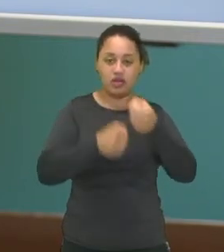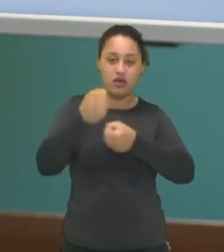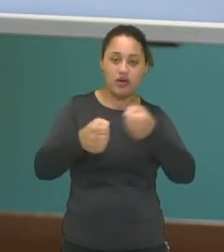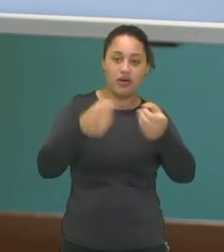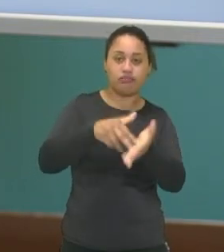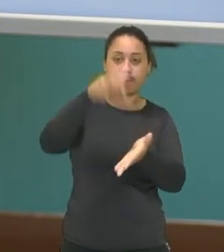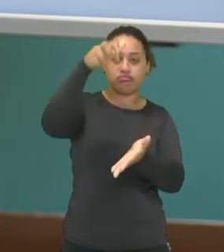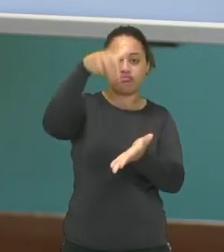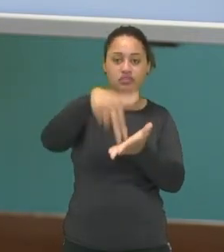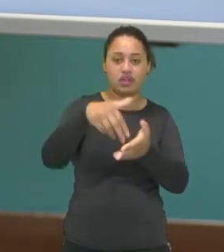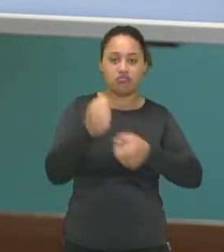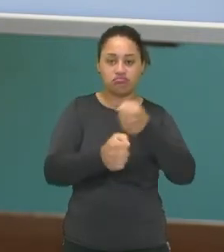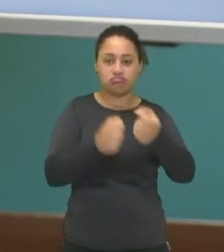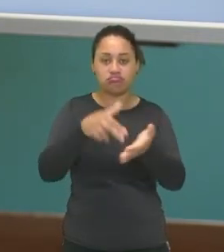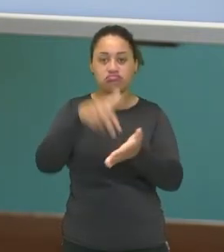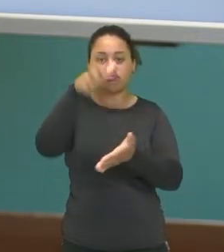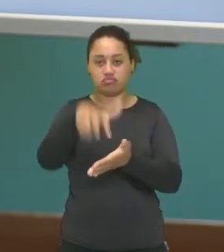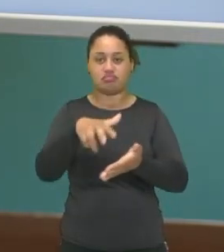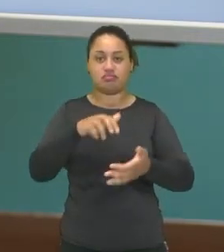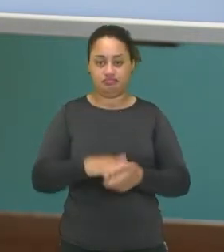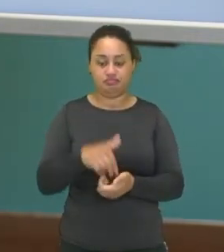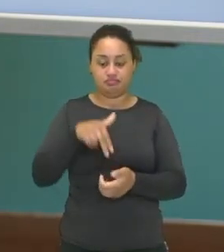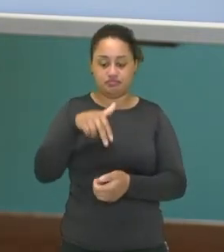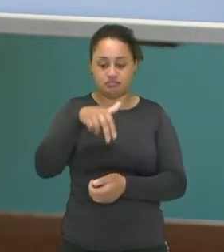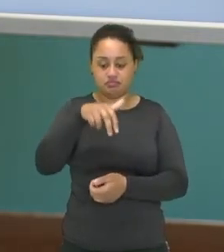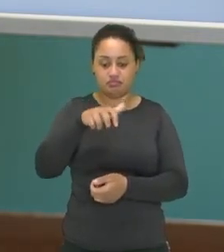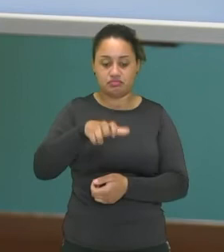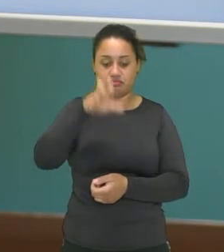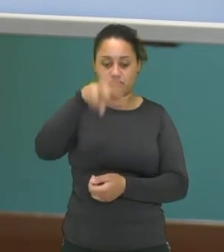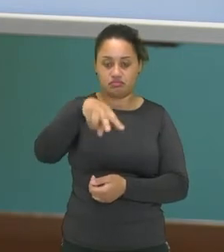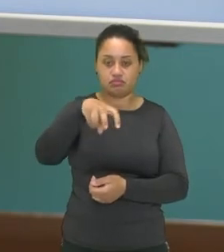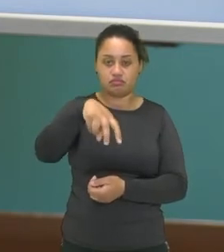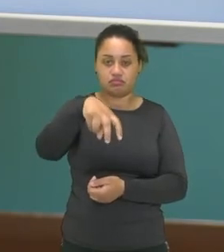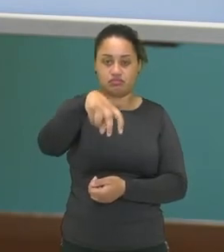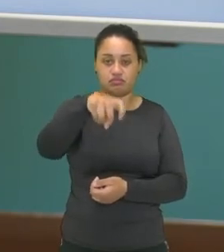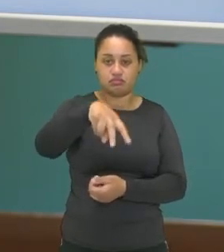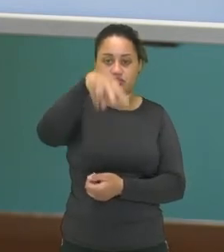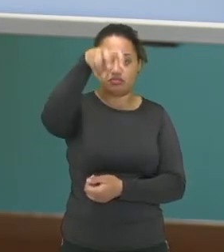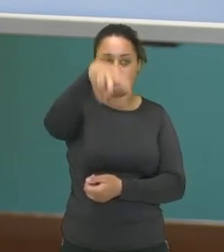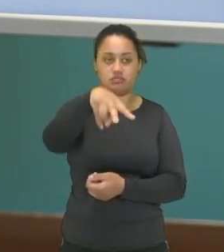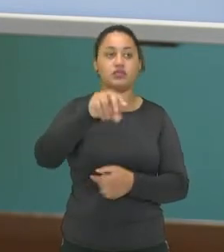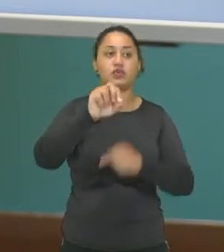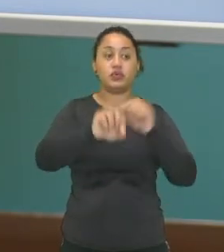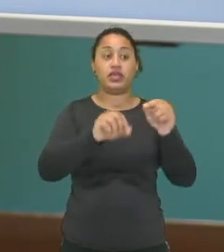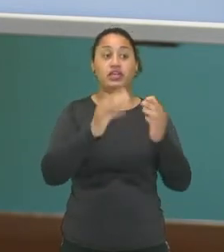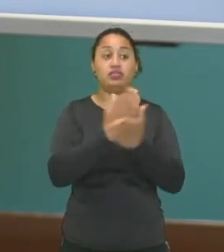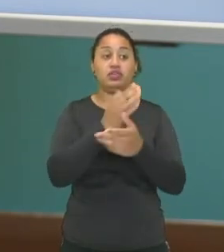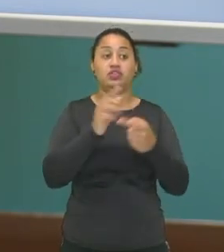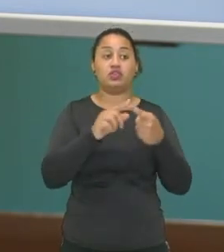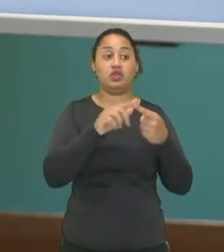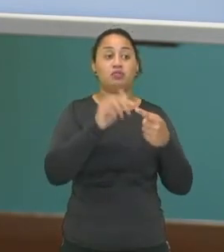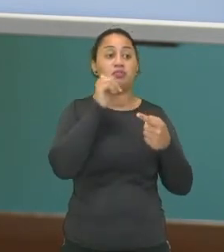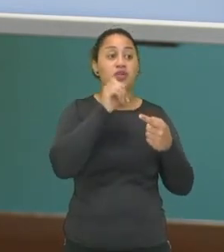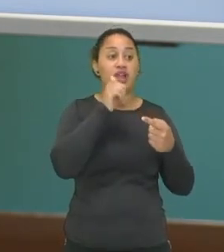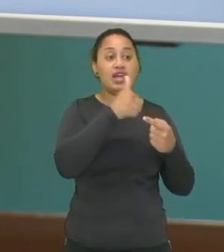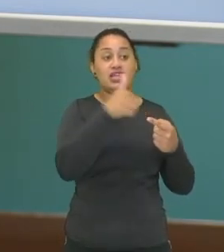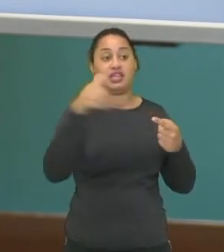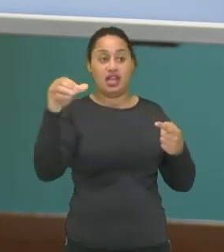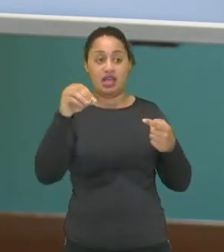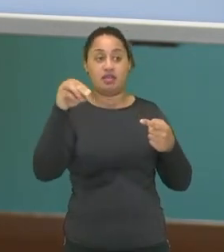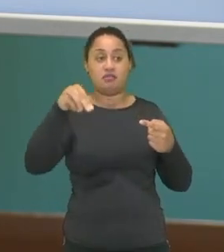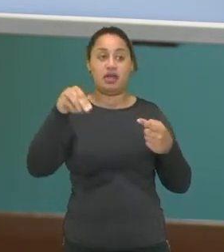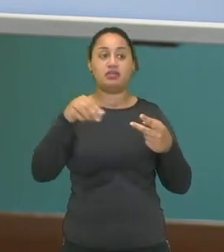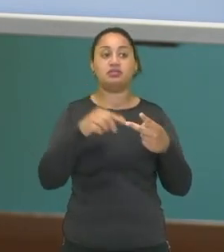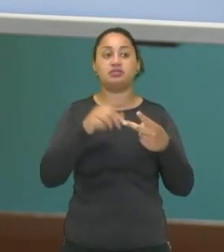pista. Essa modalidade é dividida em algumas provas. 100 metros para as mulheres, feminino,